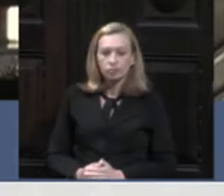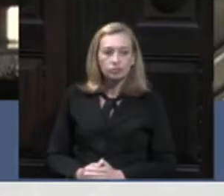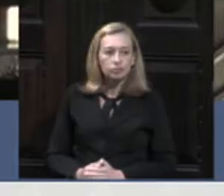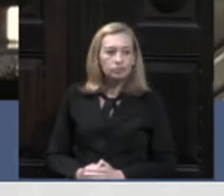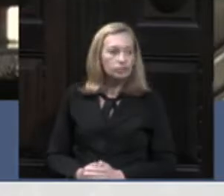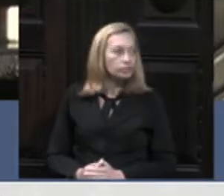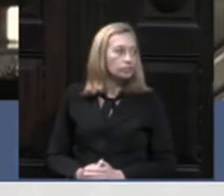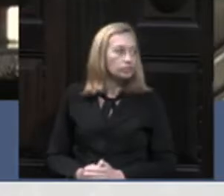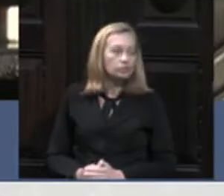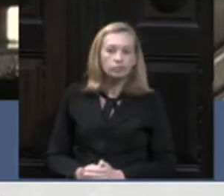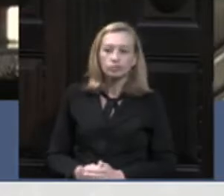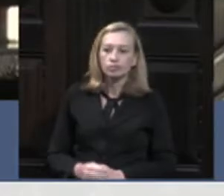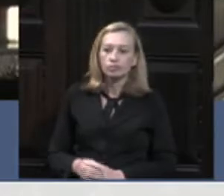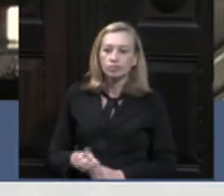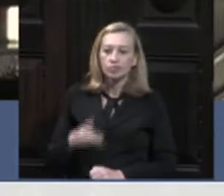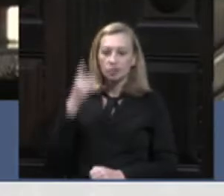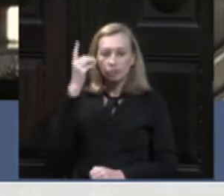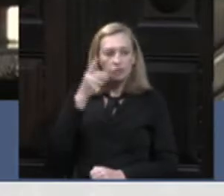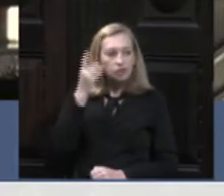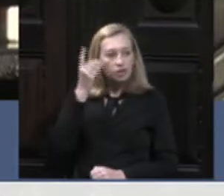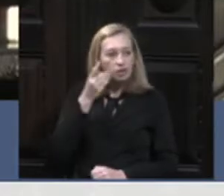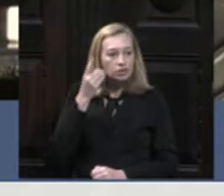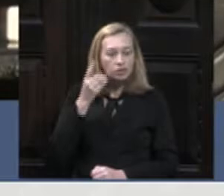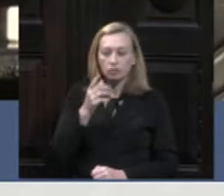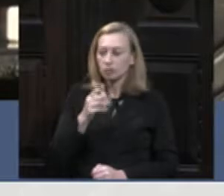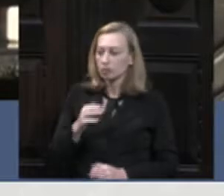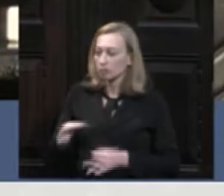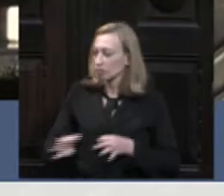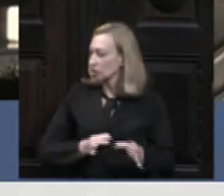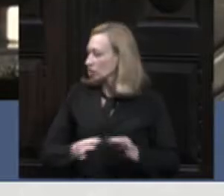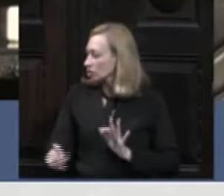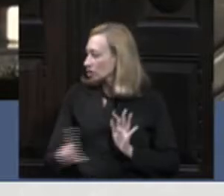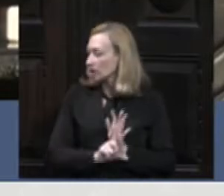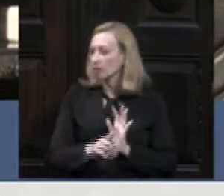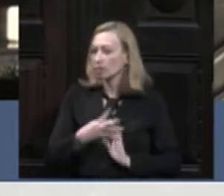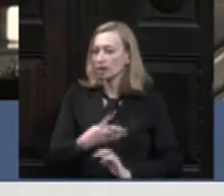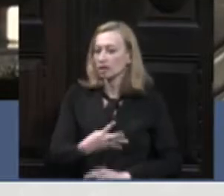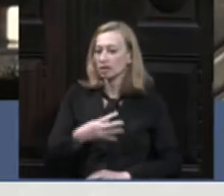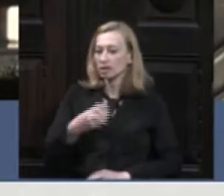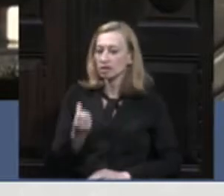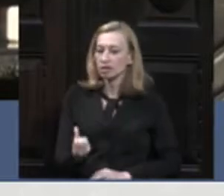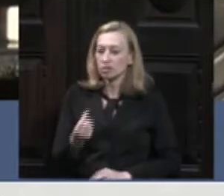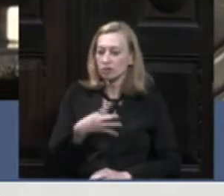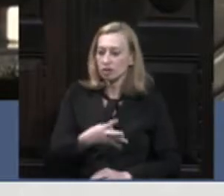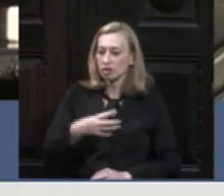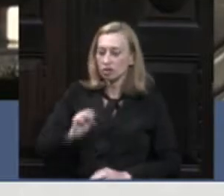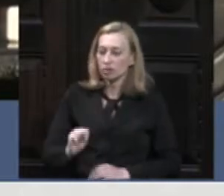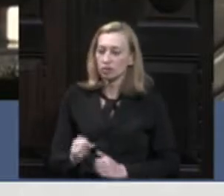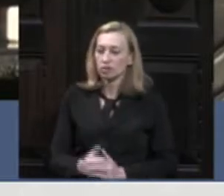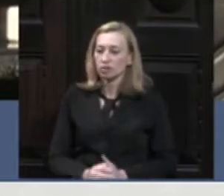parecer, deputado. Projeto de Lei 4248, na página C, o primeiro da página.